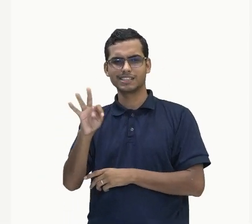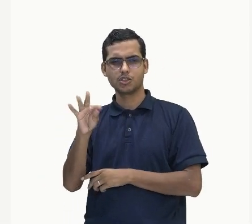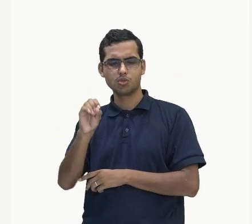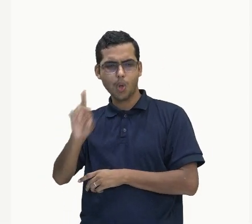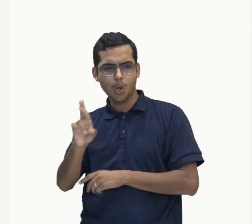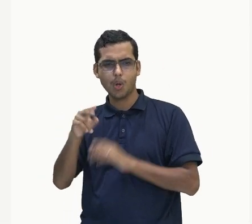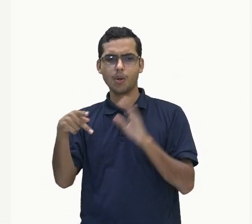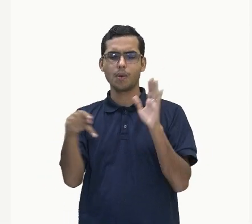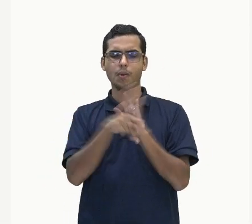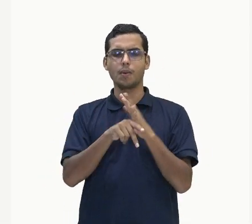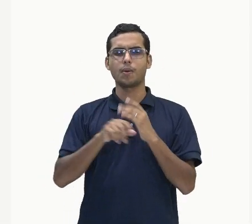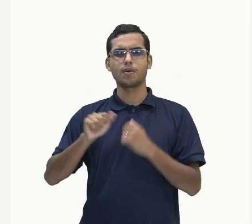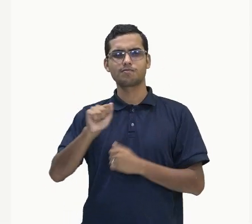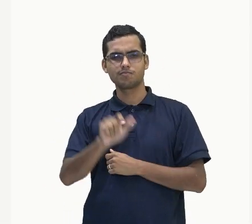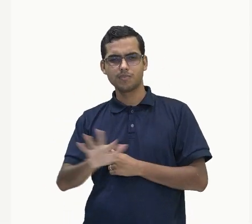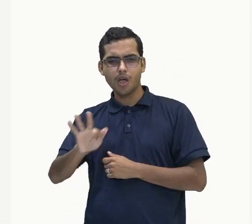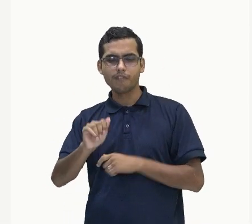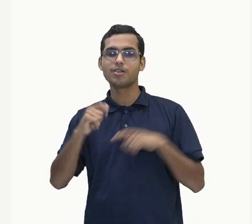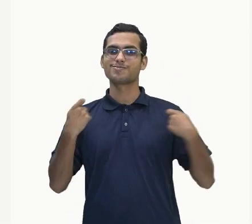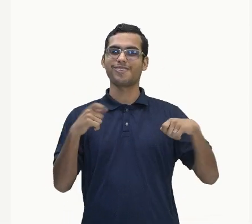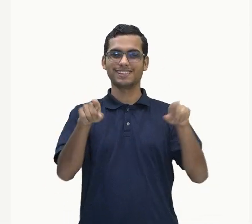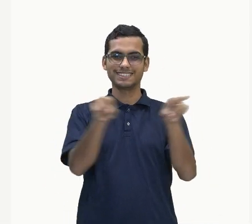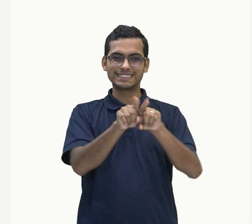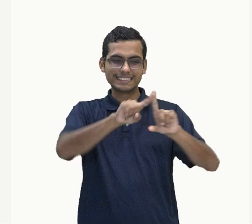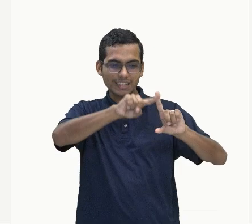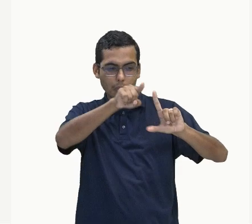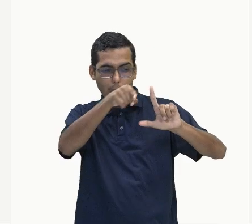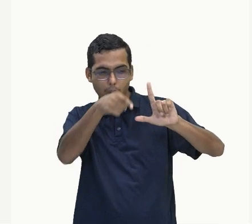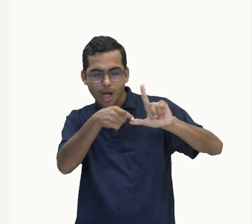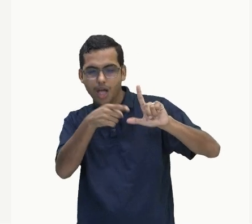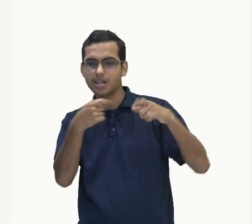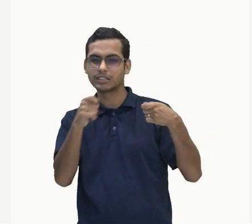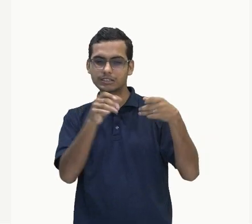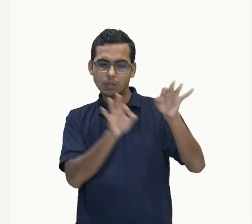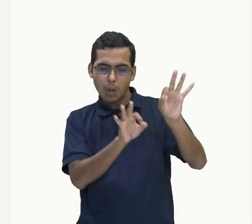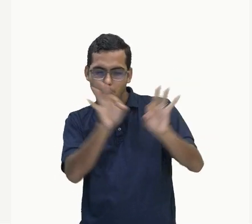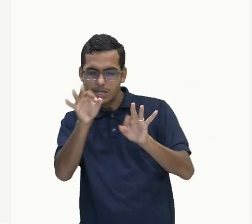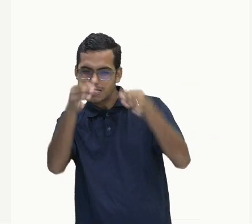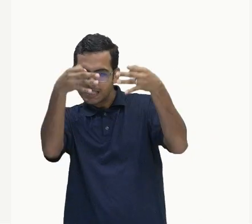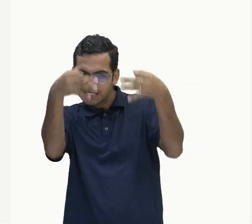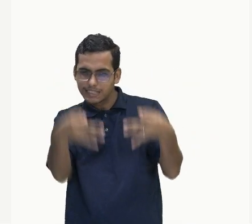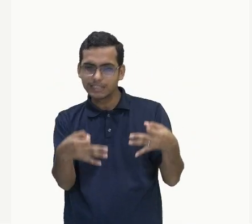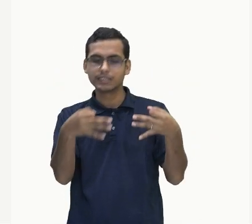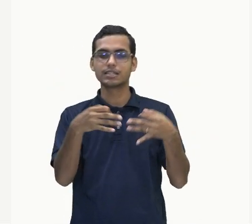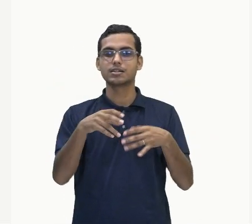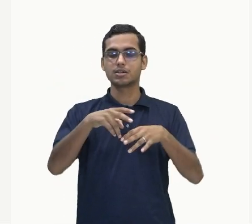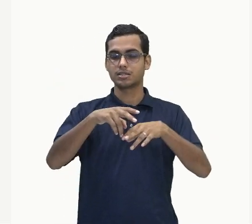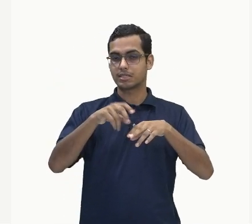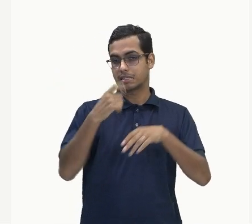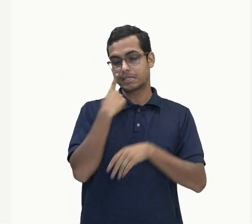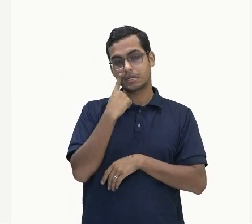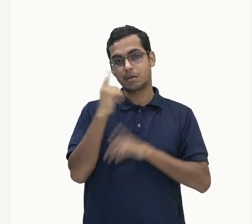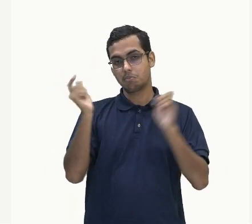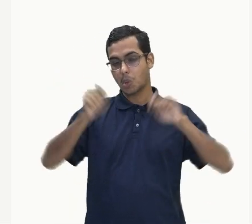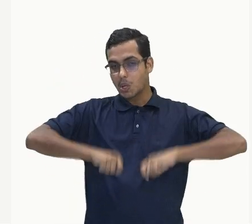ficar bem alinhado com o ângulo, senão você não consegue ver a quantidade de imagens calculada pela